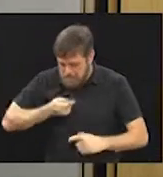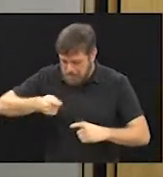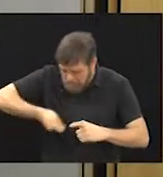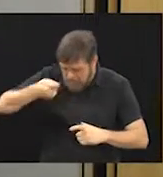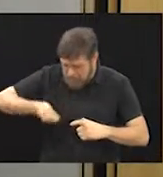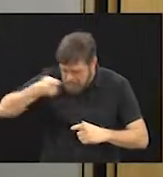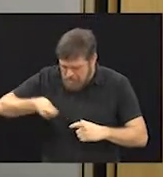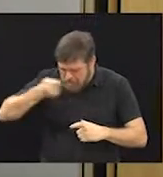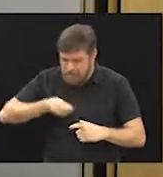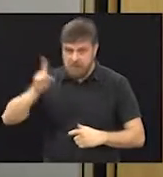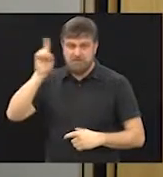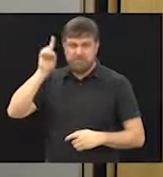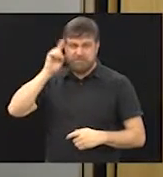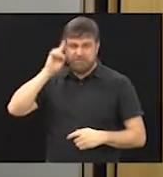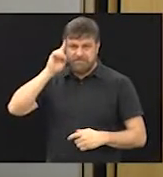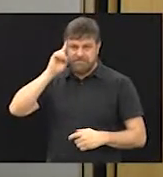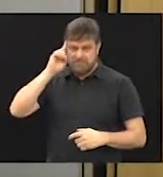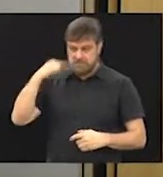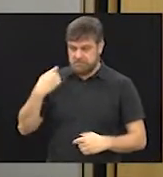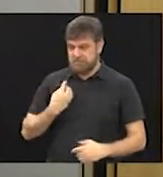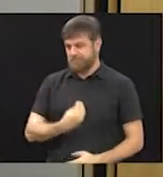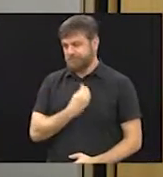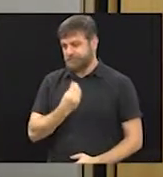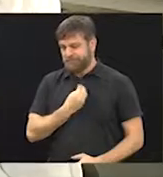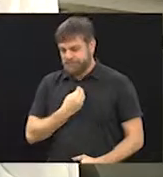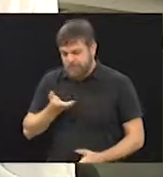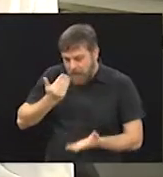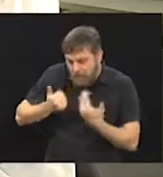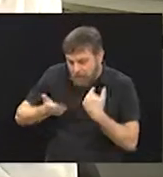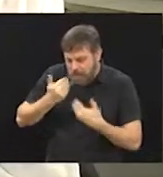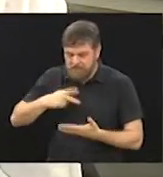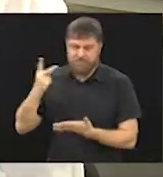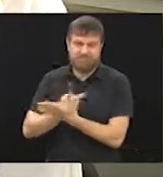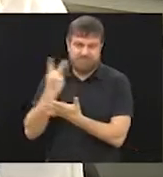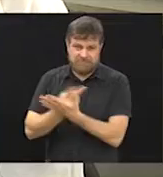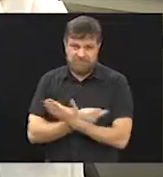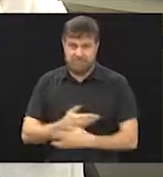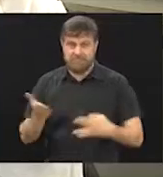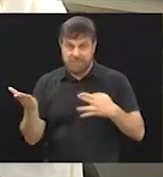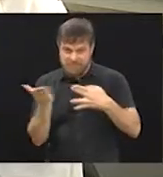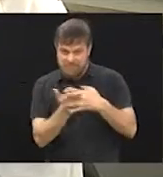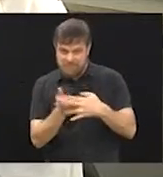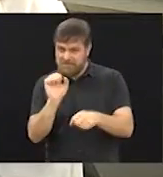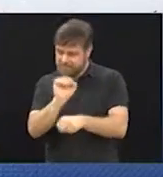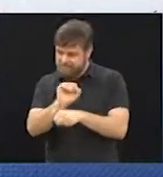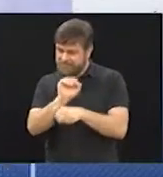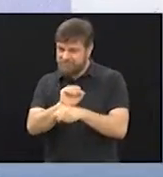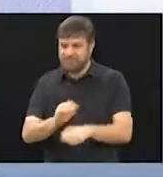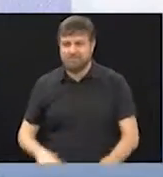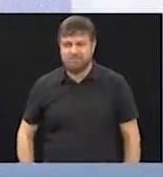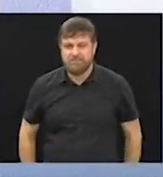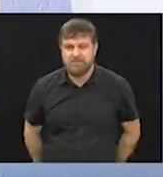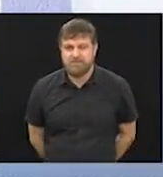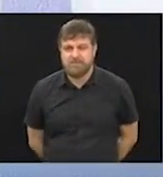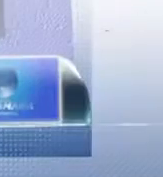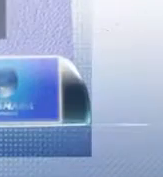mais rotineiro na nossa alimentação. A gente vai fazer outro intervalo, voltamos já já.